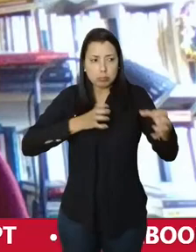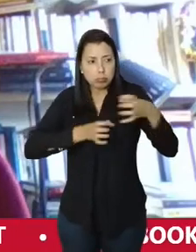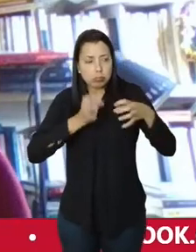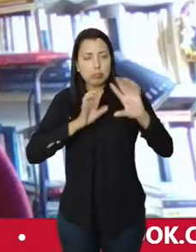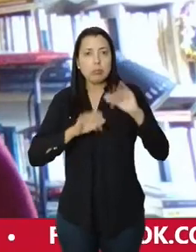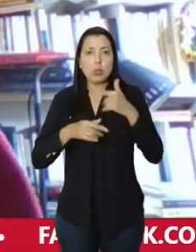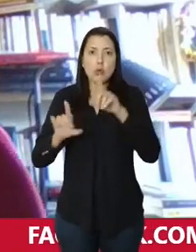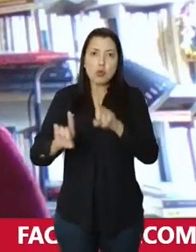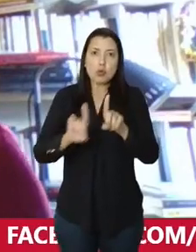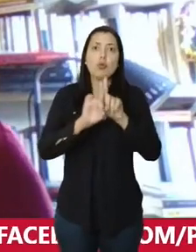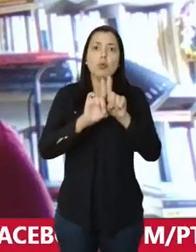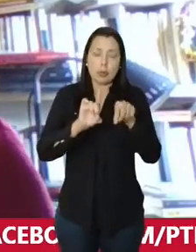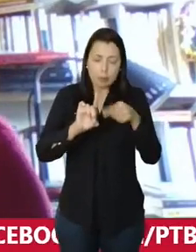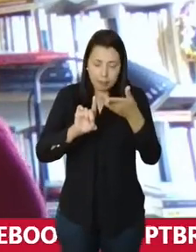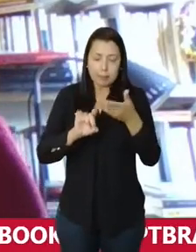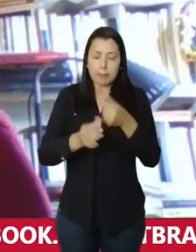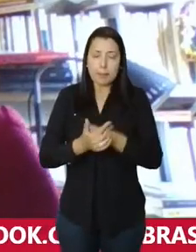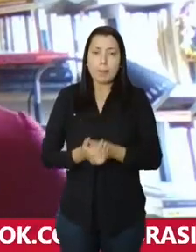E